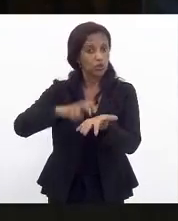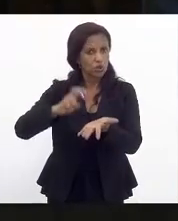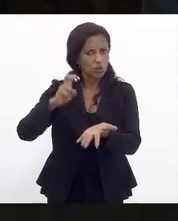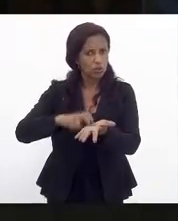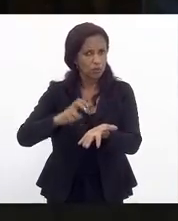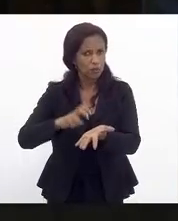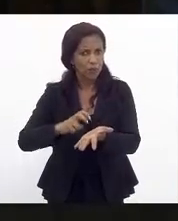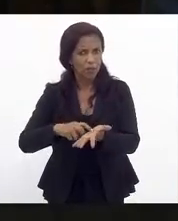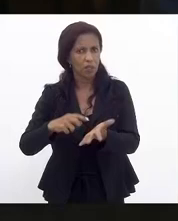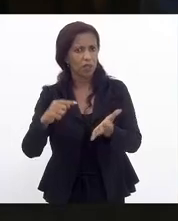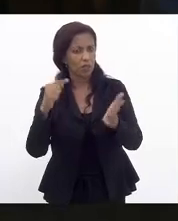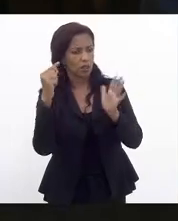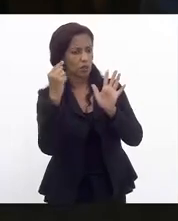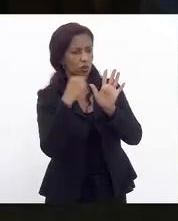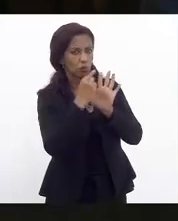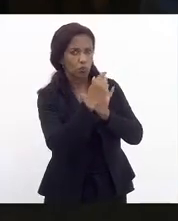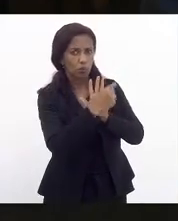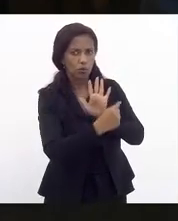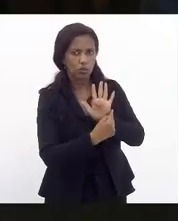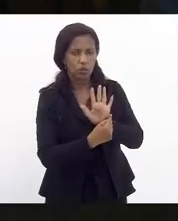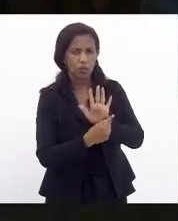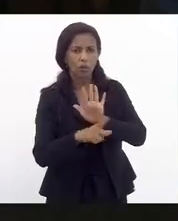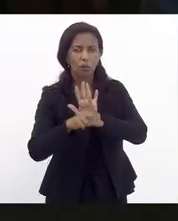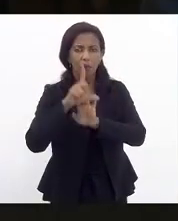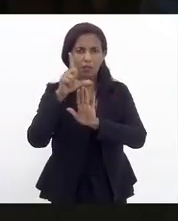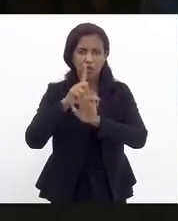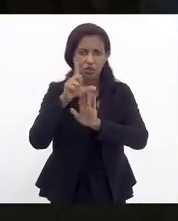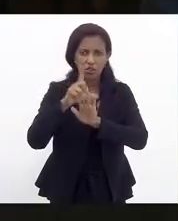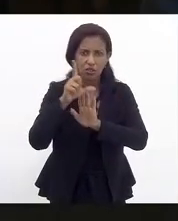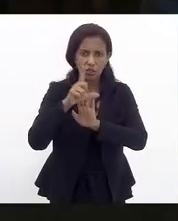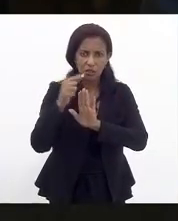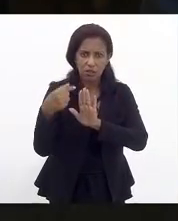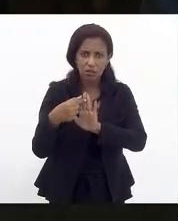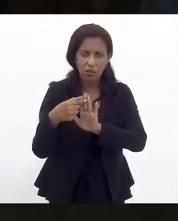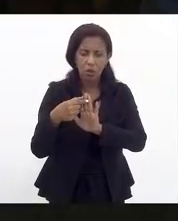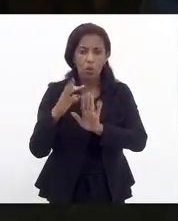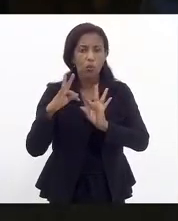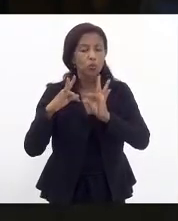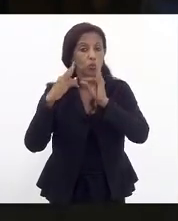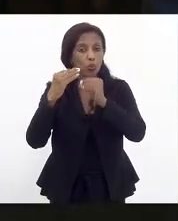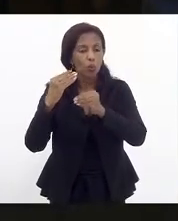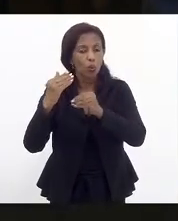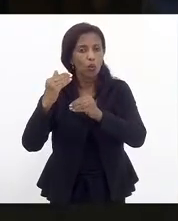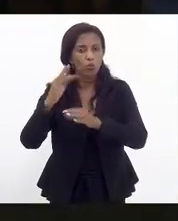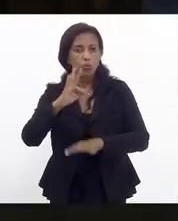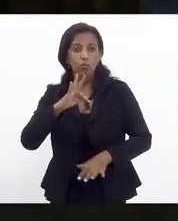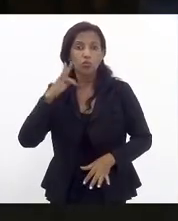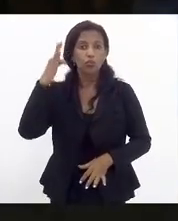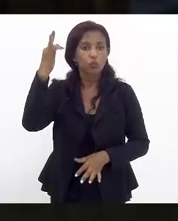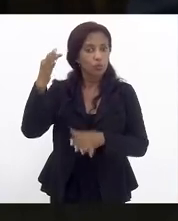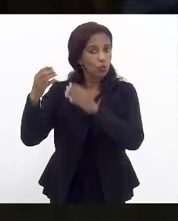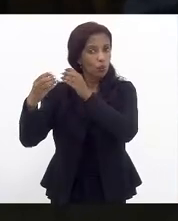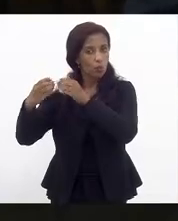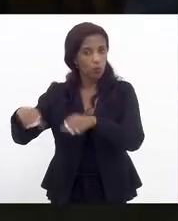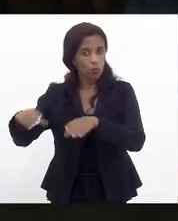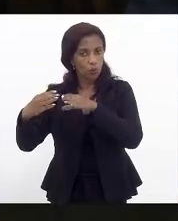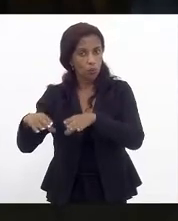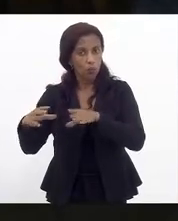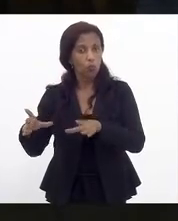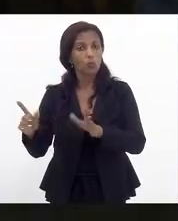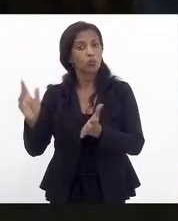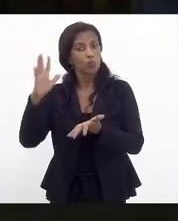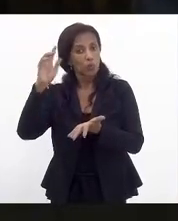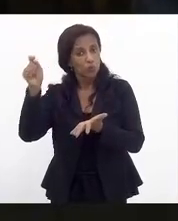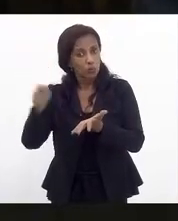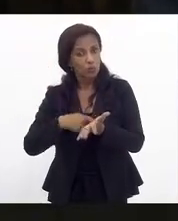apontamos na legislação específica de que todos os próximos concursos uma vez submetidos estarão